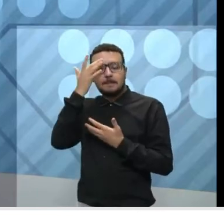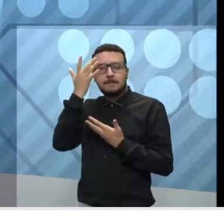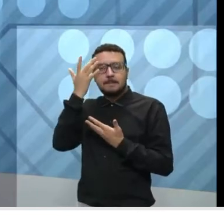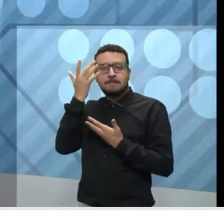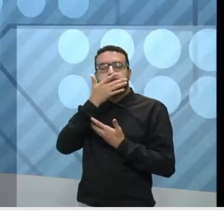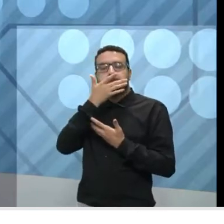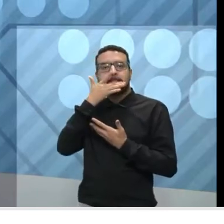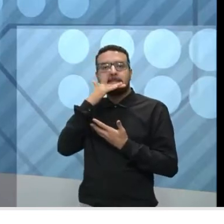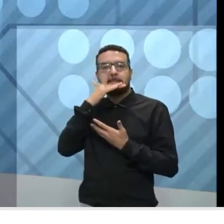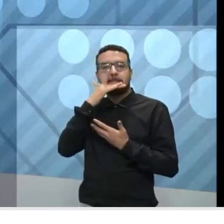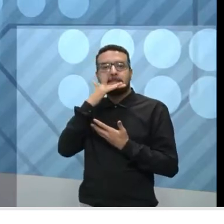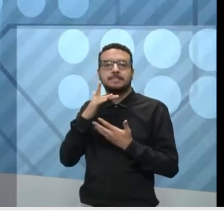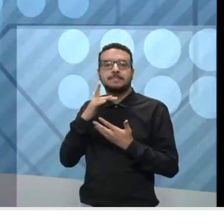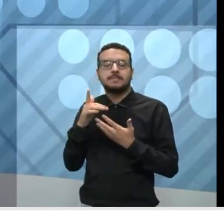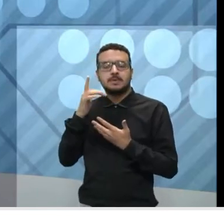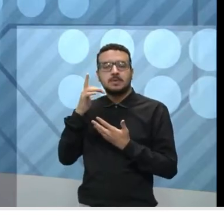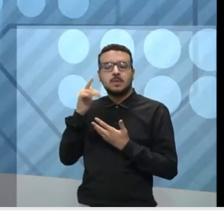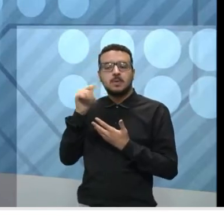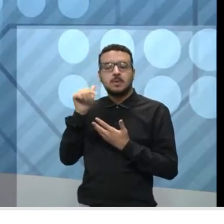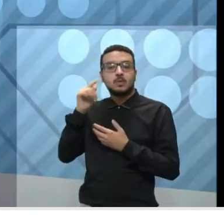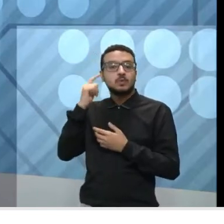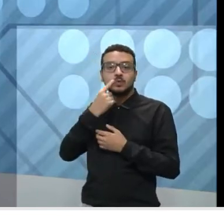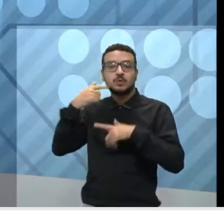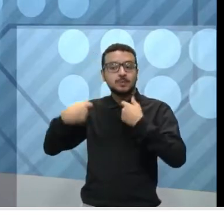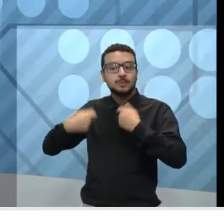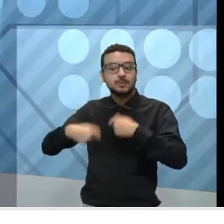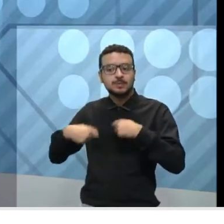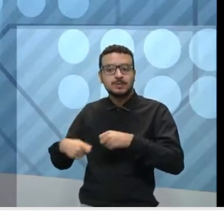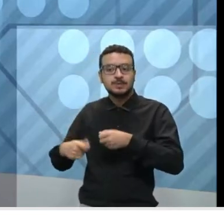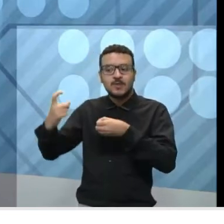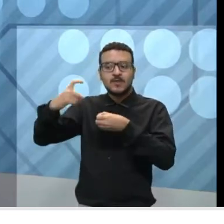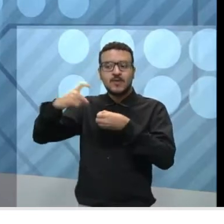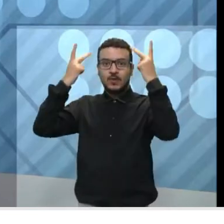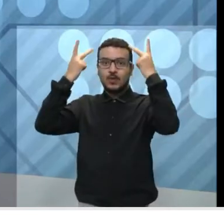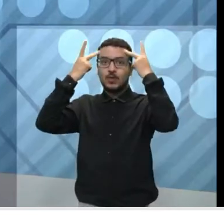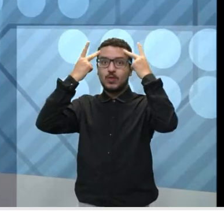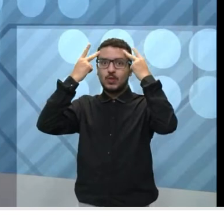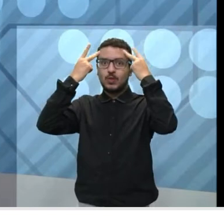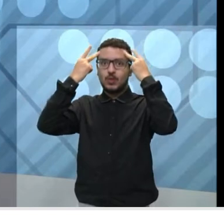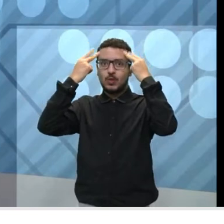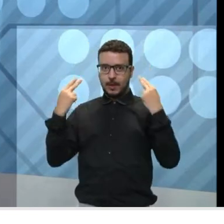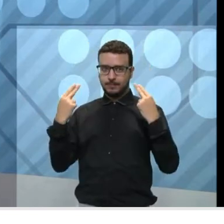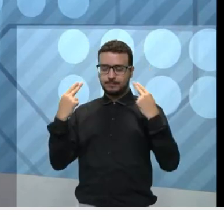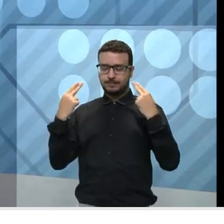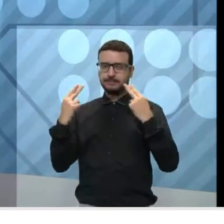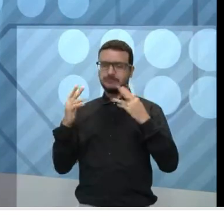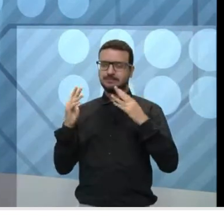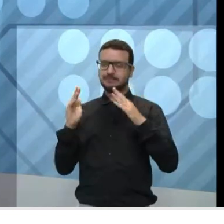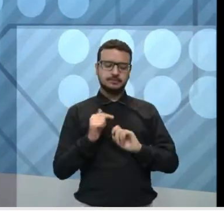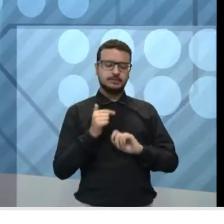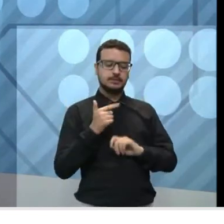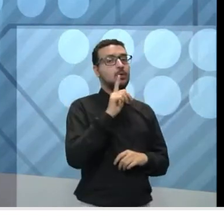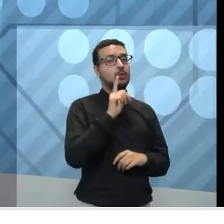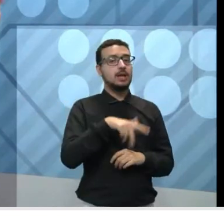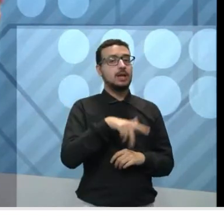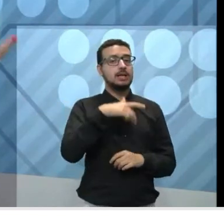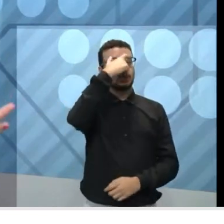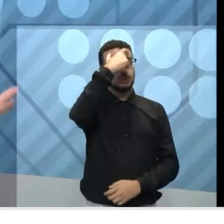Enquanto que a socioantropológica, ela tem um viés do olhar da diferença. entende que o sujeito tem uma perda